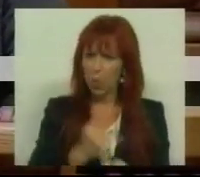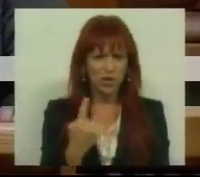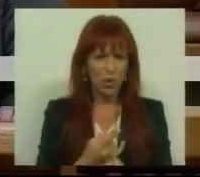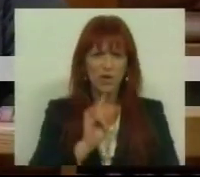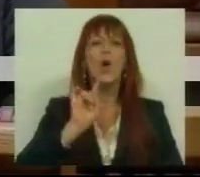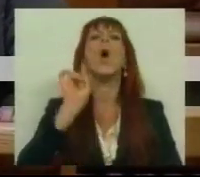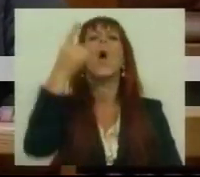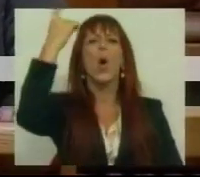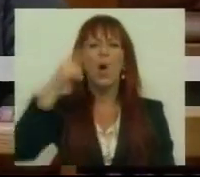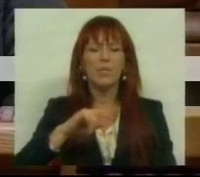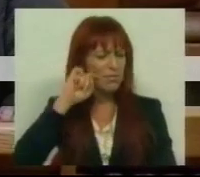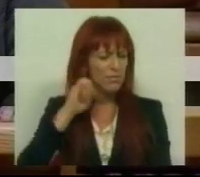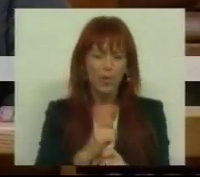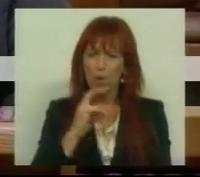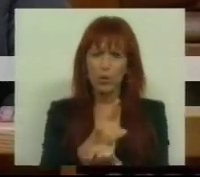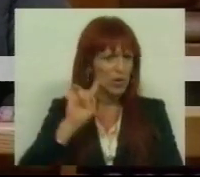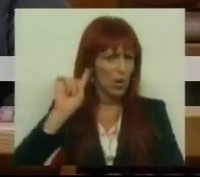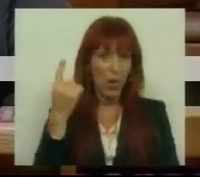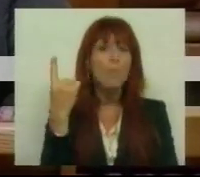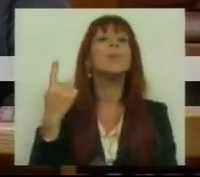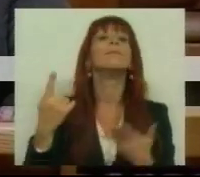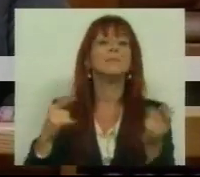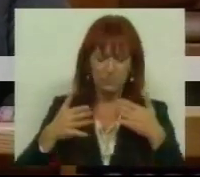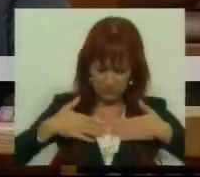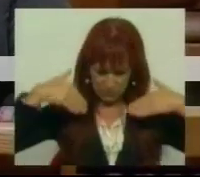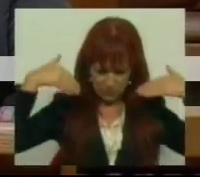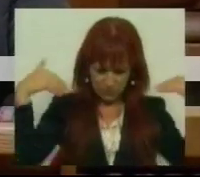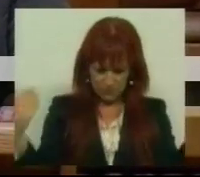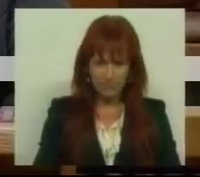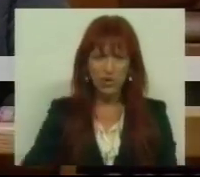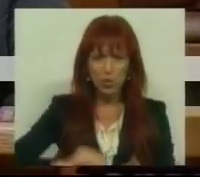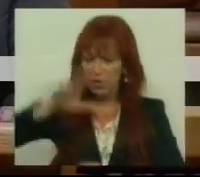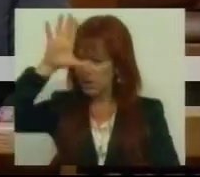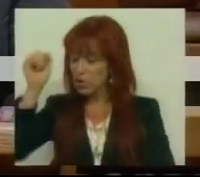coisa, nem reclama outra coisa que não seja a demissão